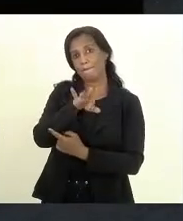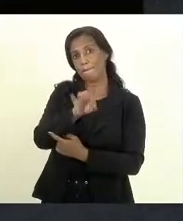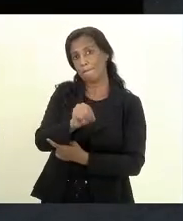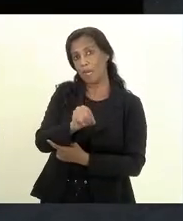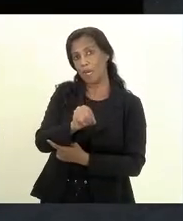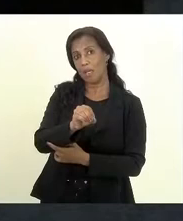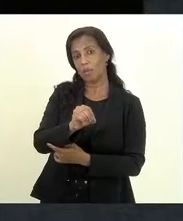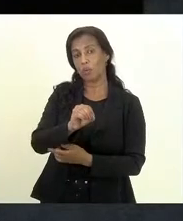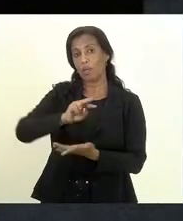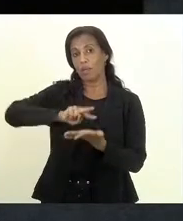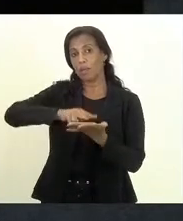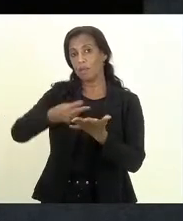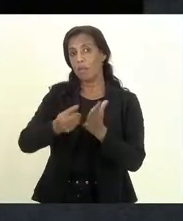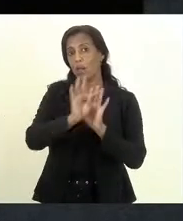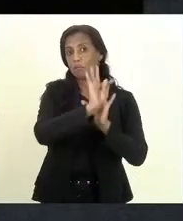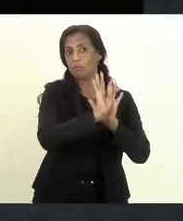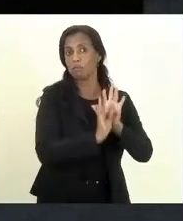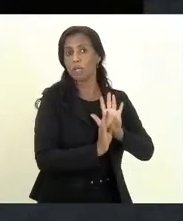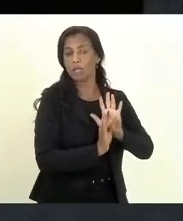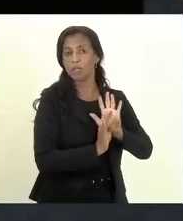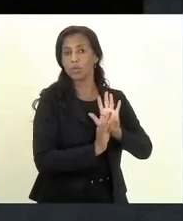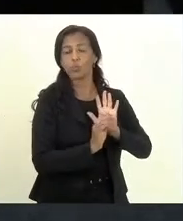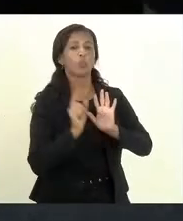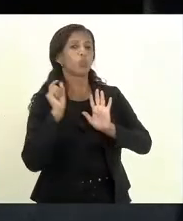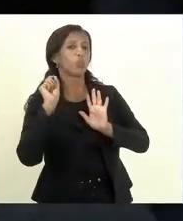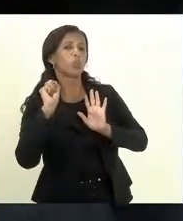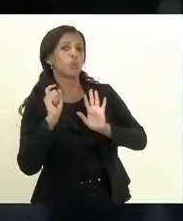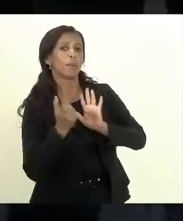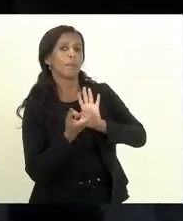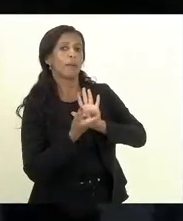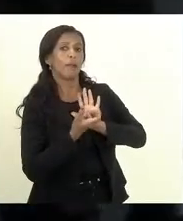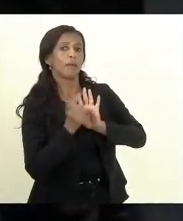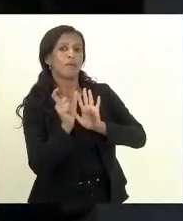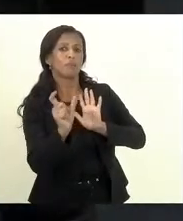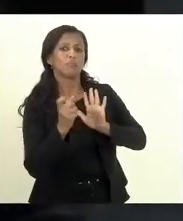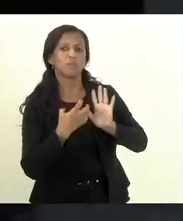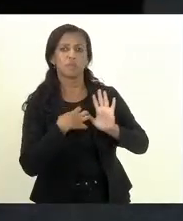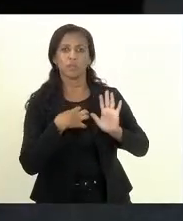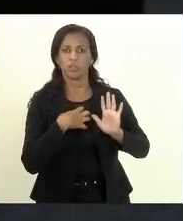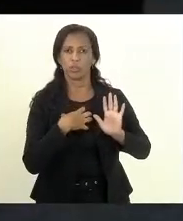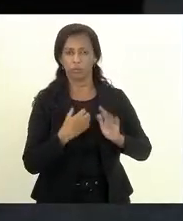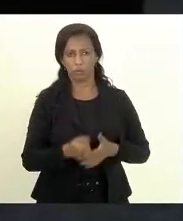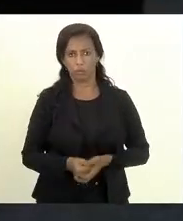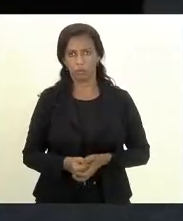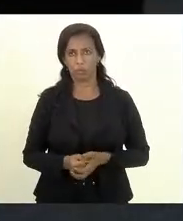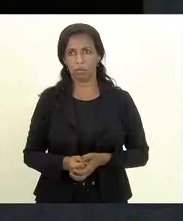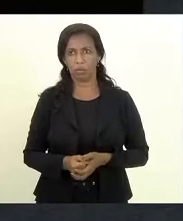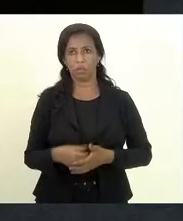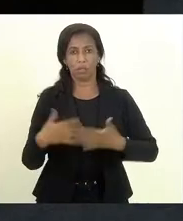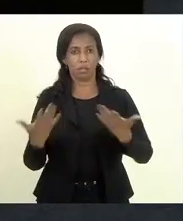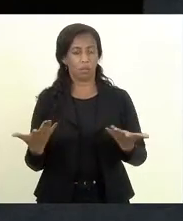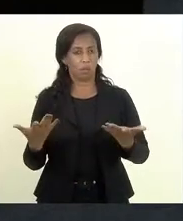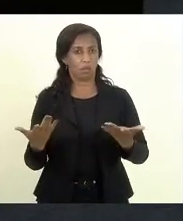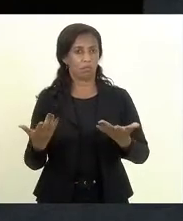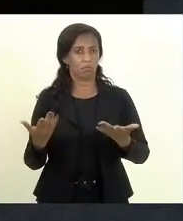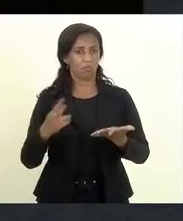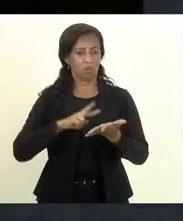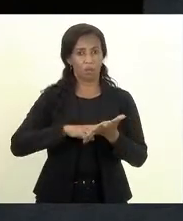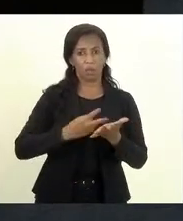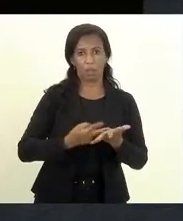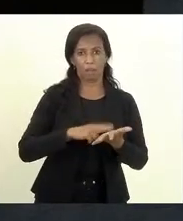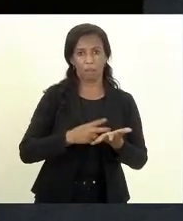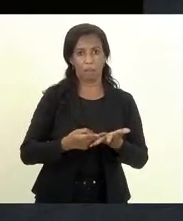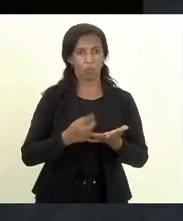de interpretação do que quer dizer deliberativo. E para que não ficasse de